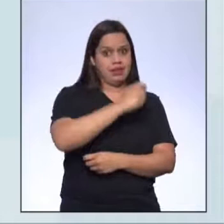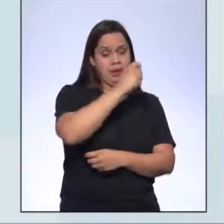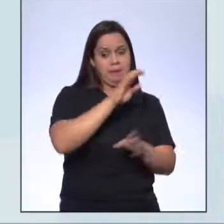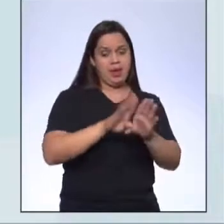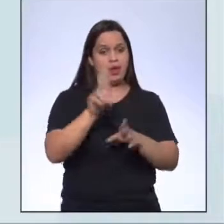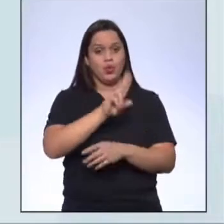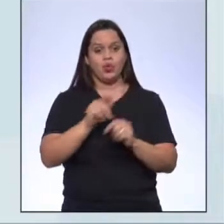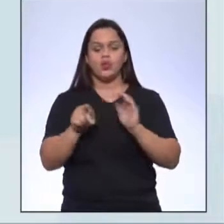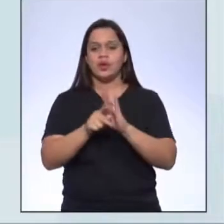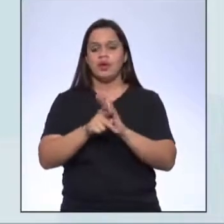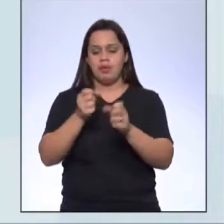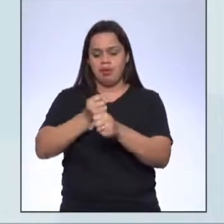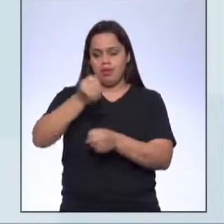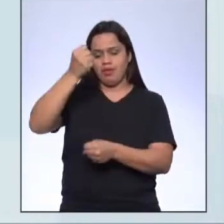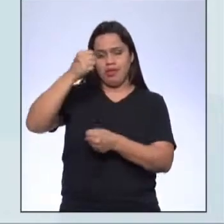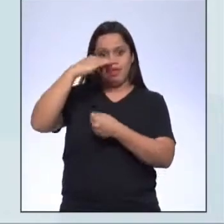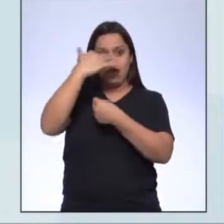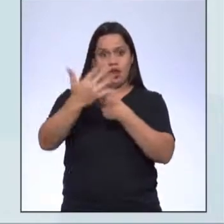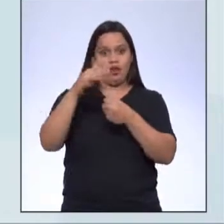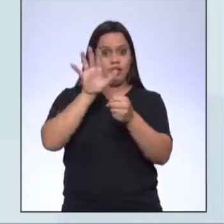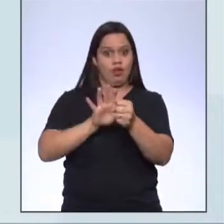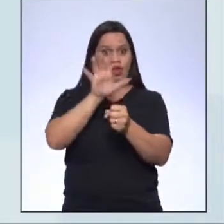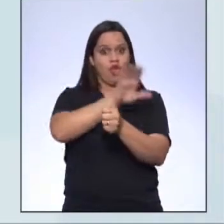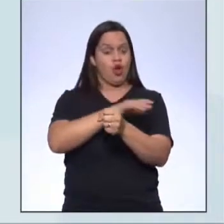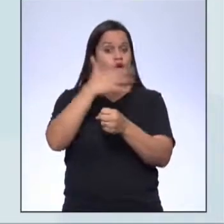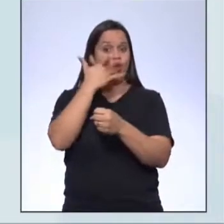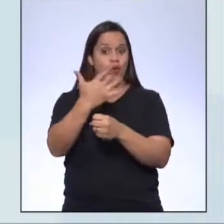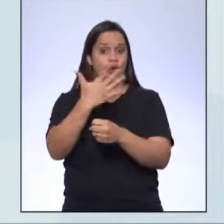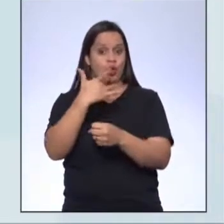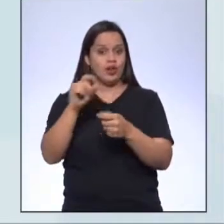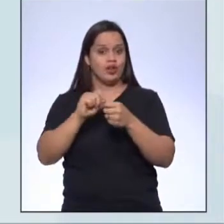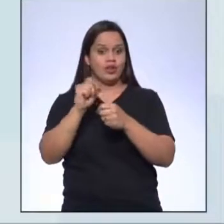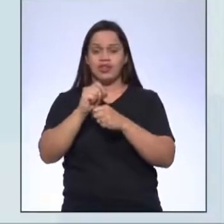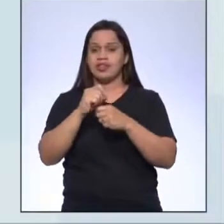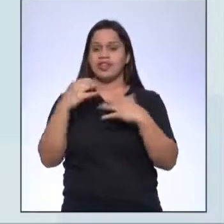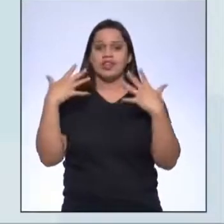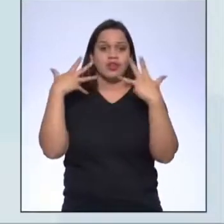utilizam ainda uma sombrinha colorida, aberta, dando